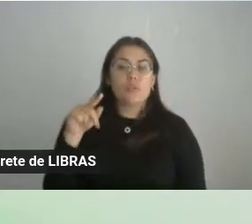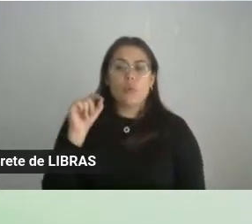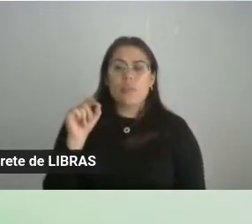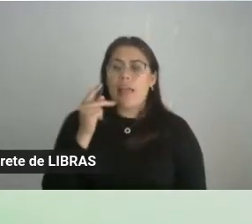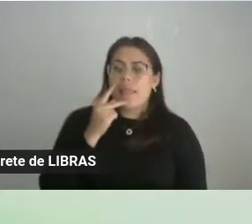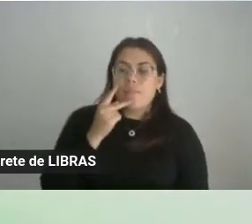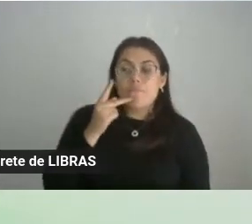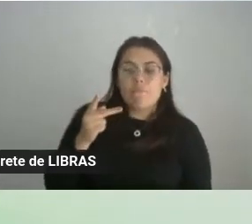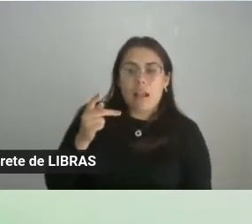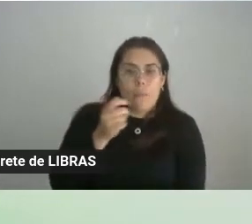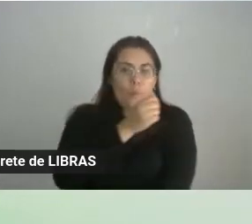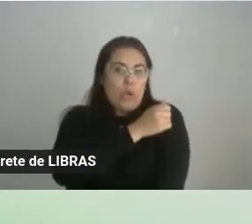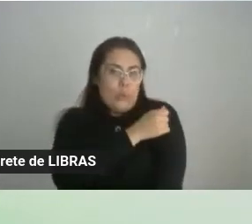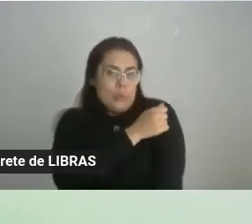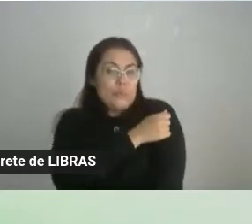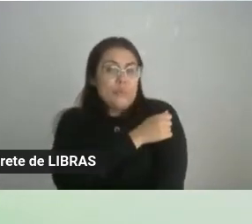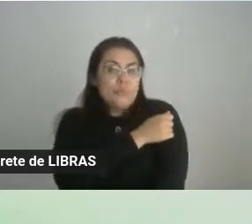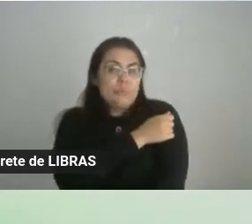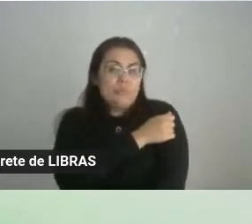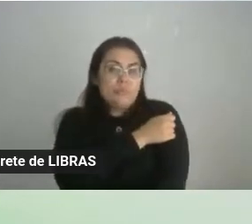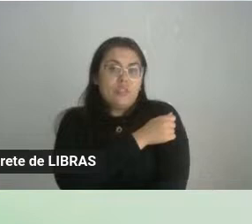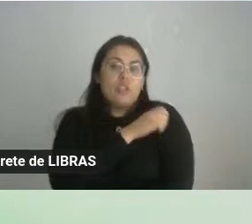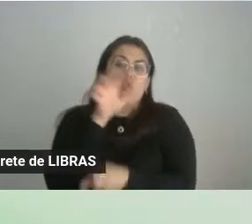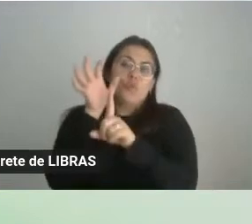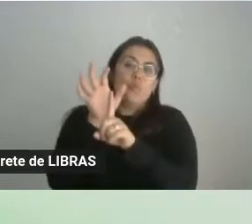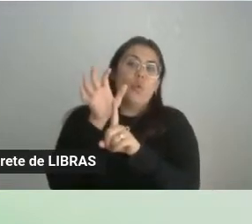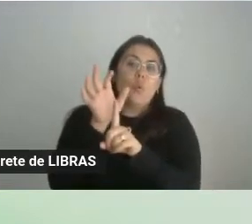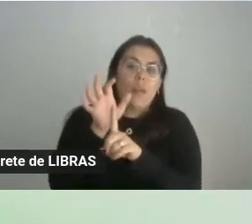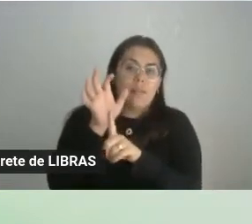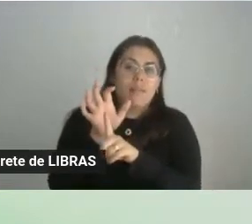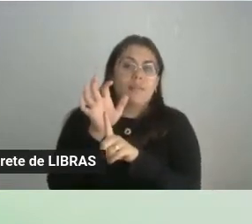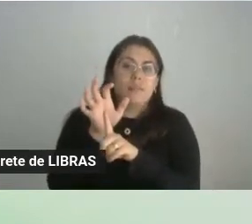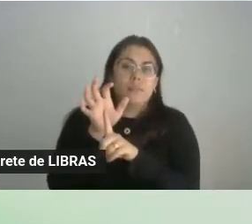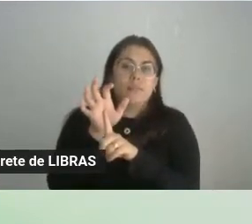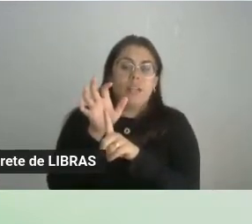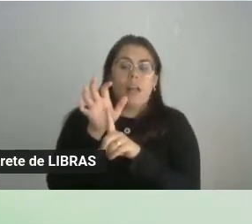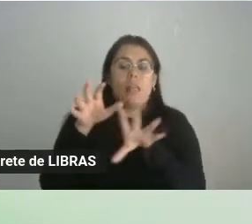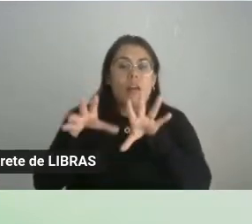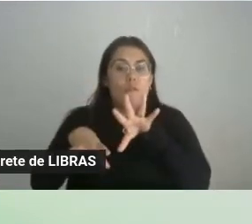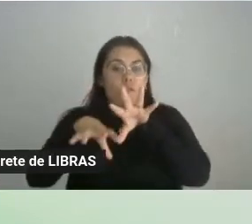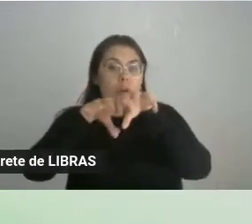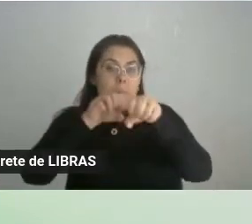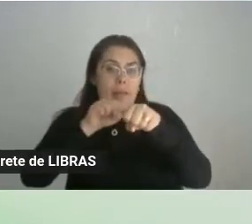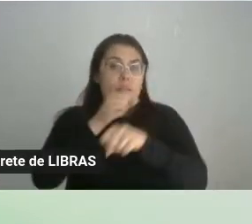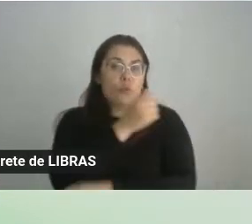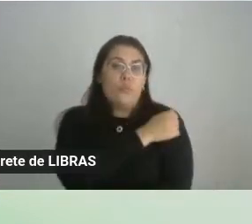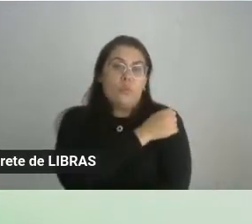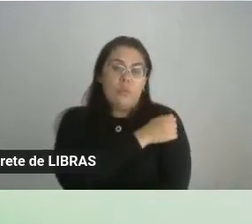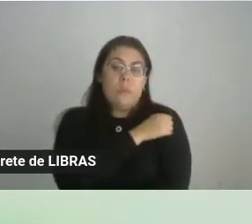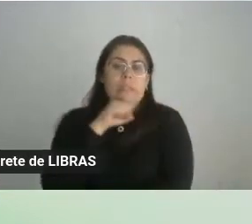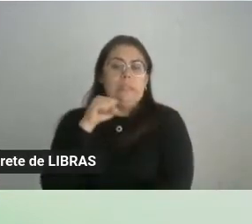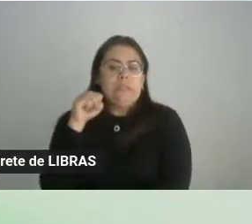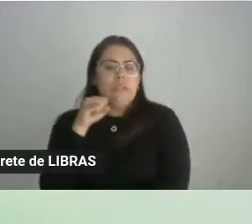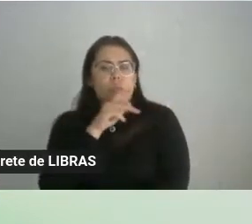a forma como ele fala com o aluno, tem um impacto muito grande naquela formação. Então, se o professor se depara com uma